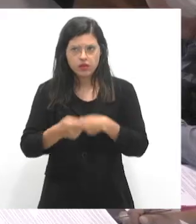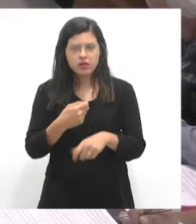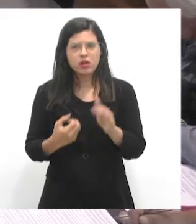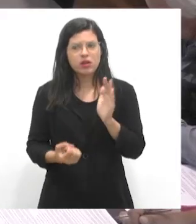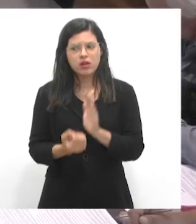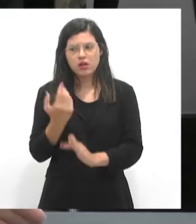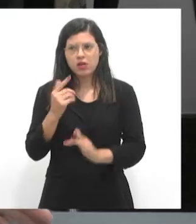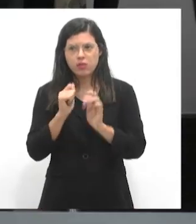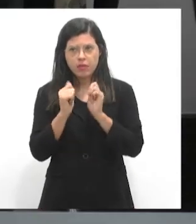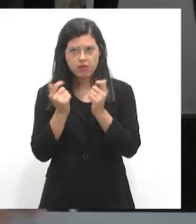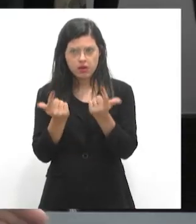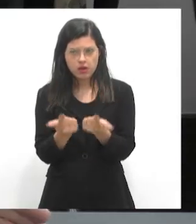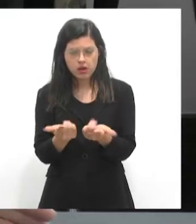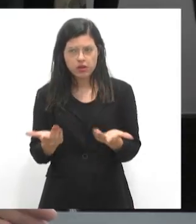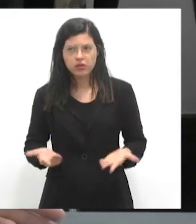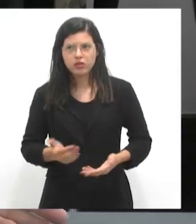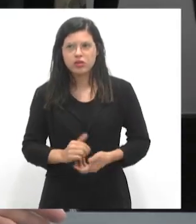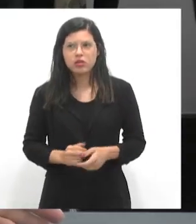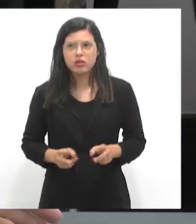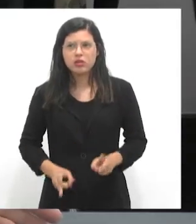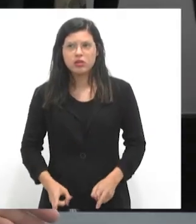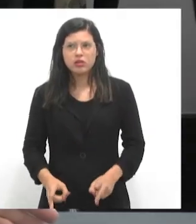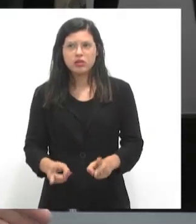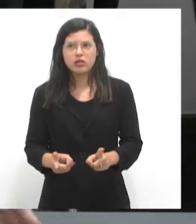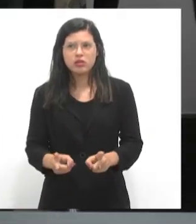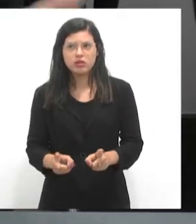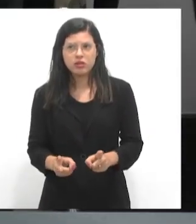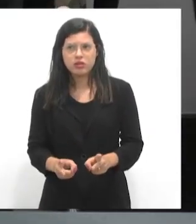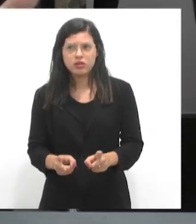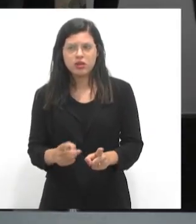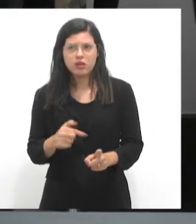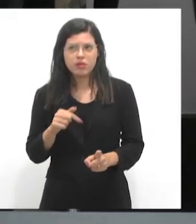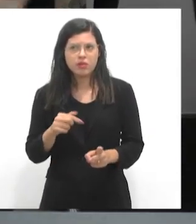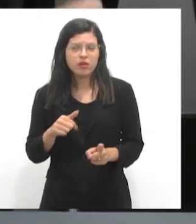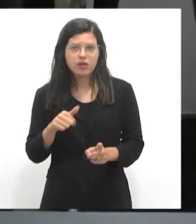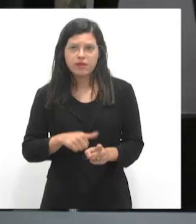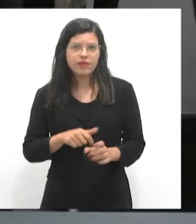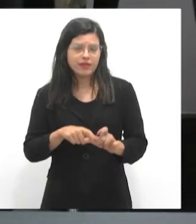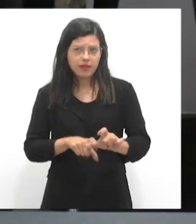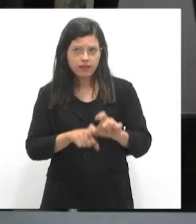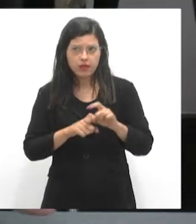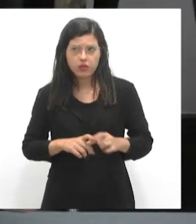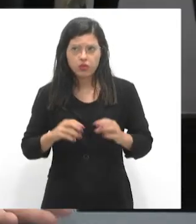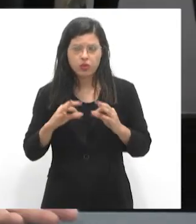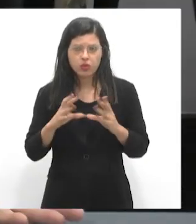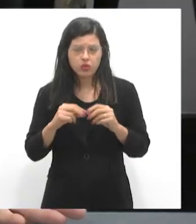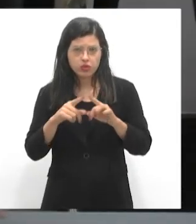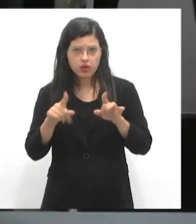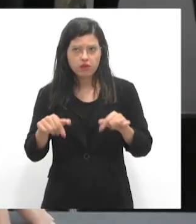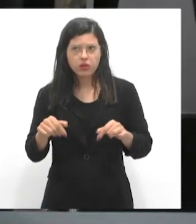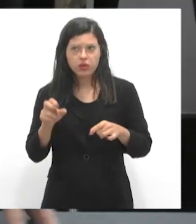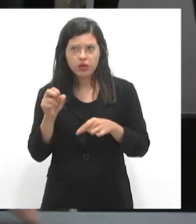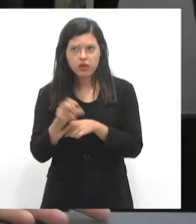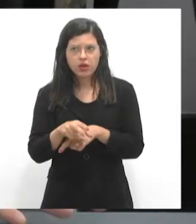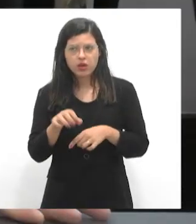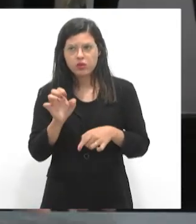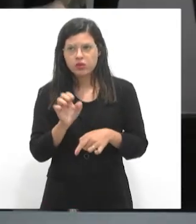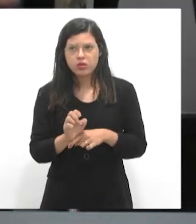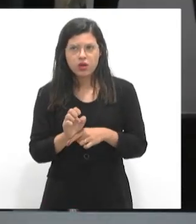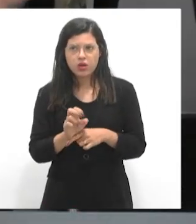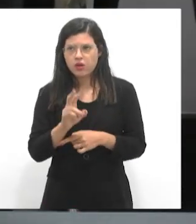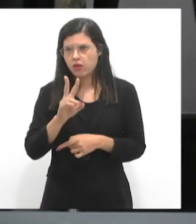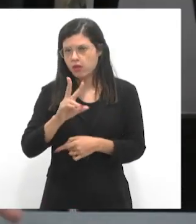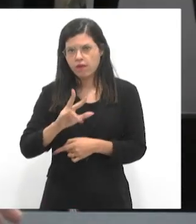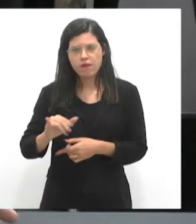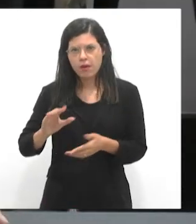Legislativa para ficar sempre no vermelho, porque todo servidor que entra no Estado não vai para o fundo financeiro, vai para